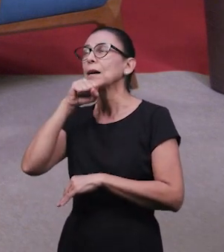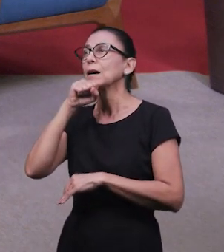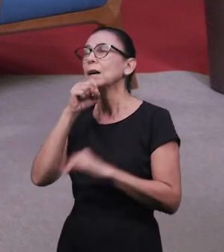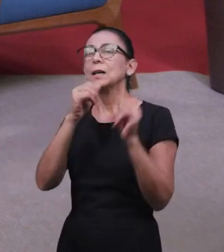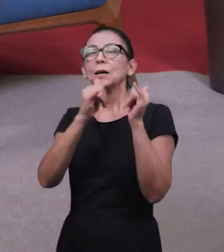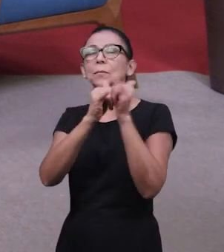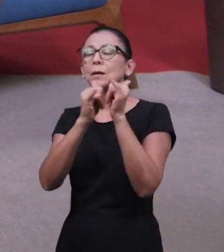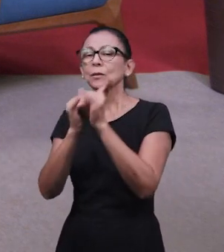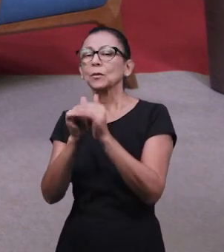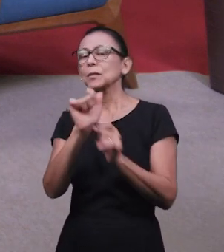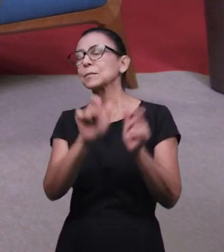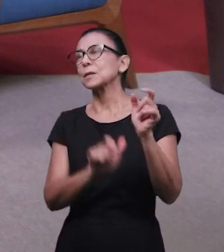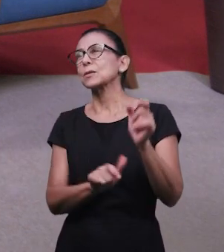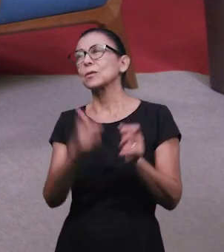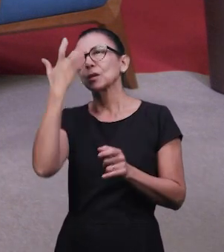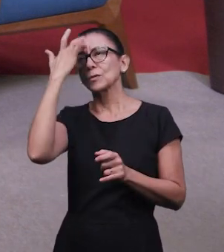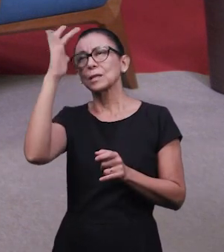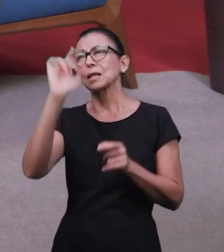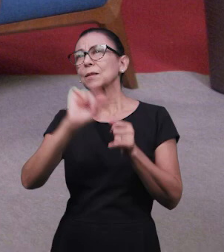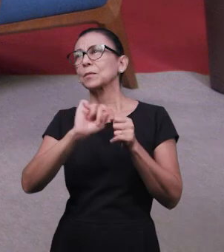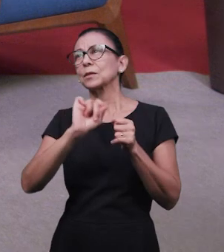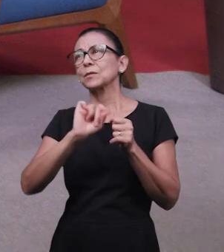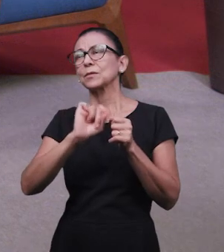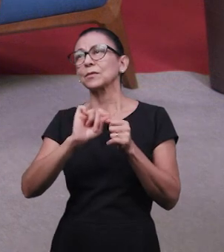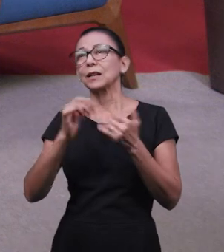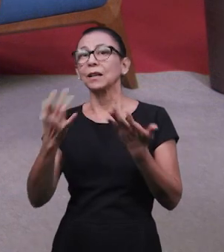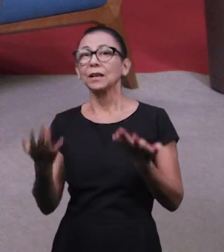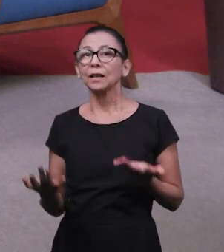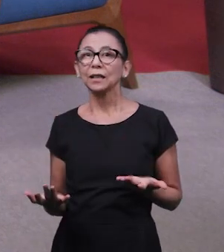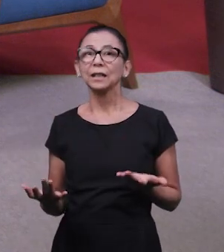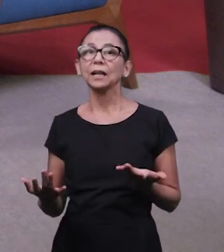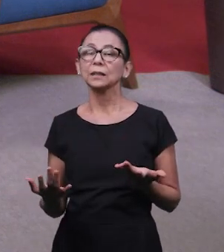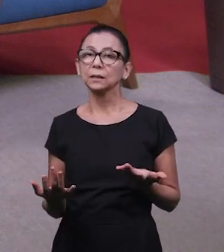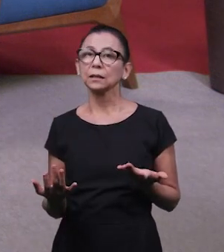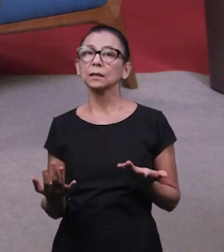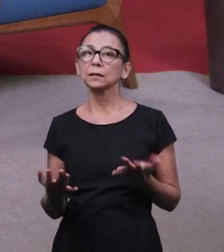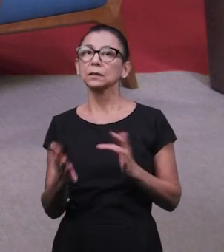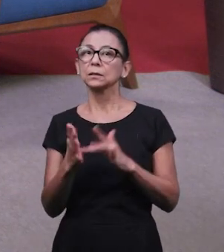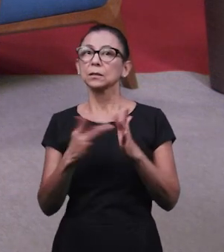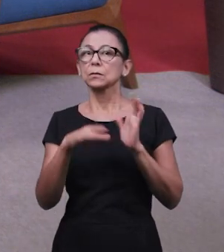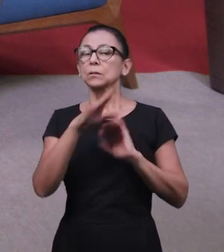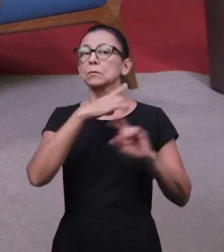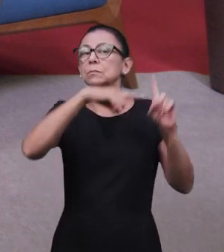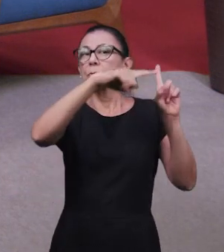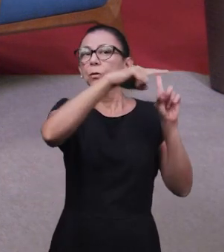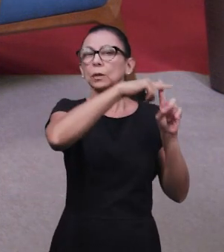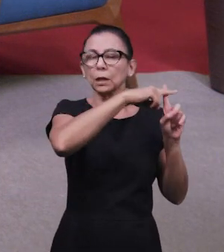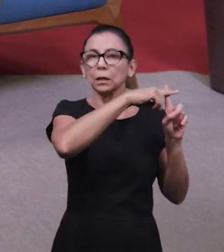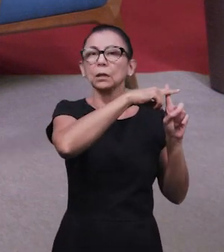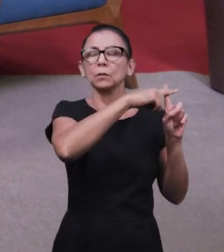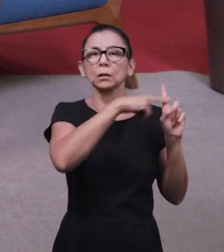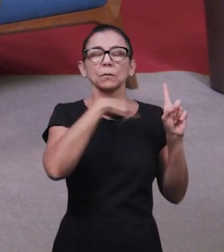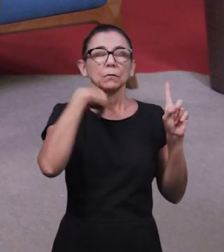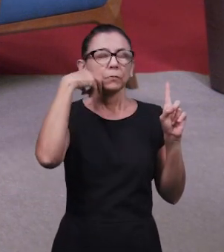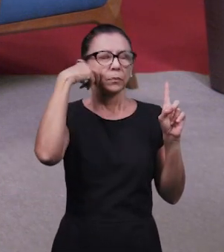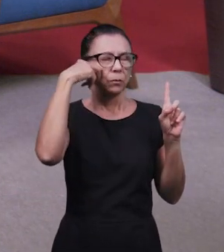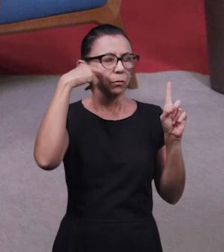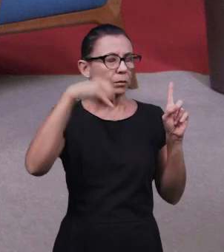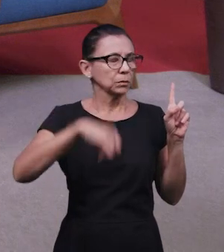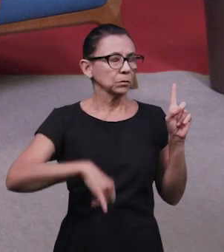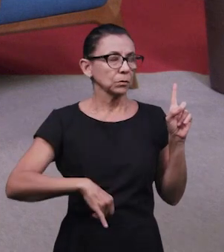algumas pessoas que haviam errado, e que Davi, que é tipo de Jesus, misericordioso, Pai, perdoa-lhes porque não sabem o